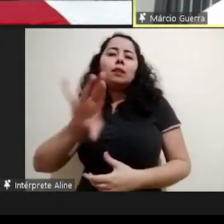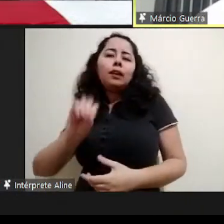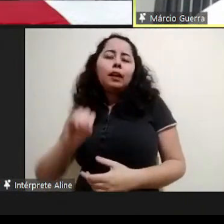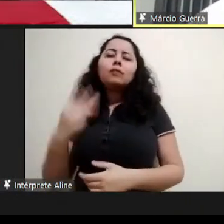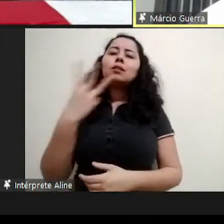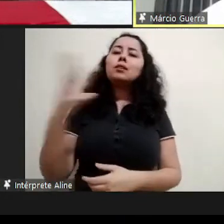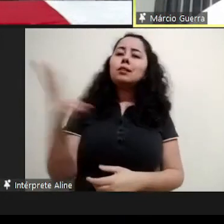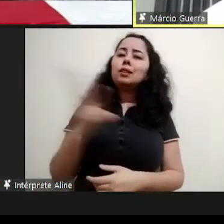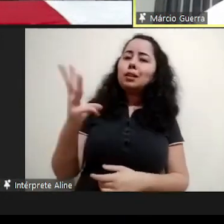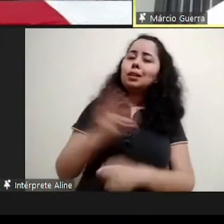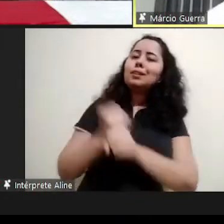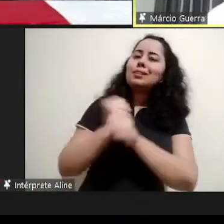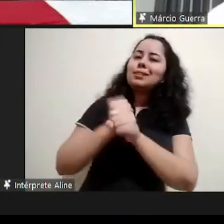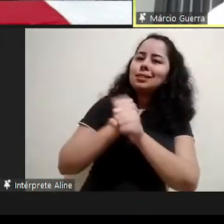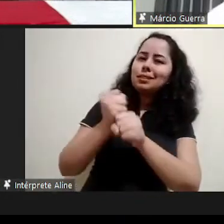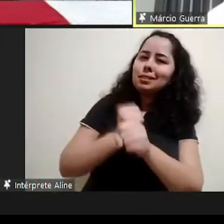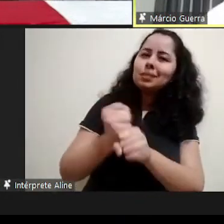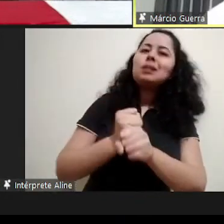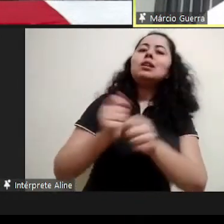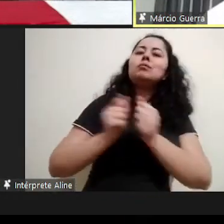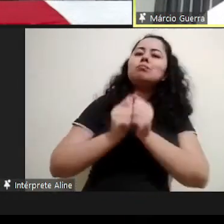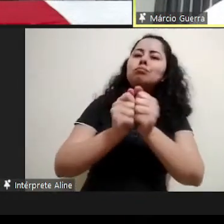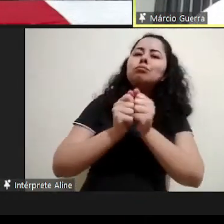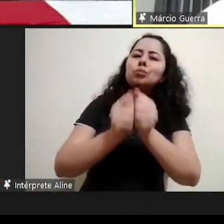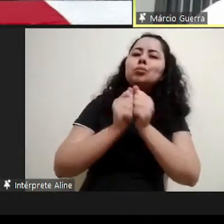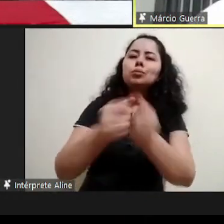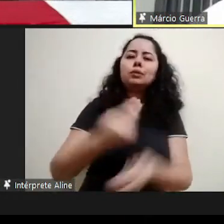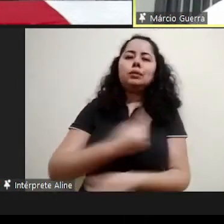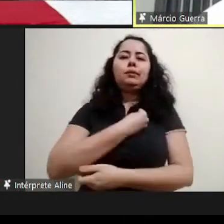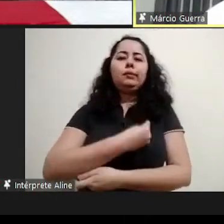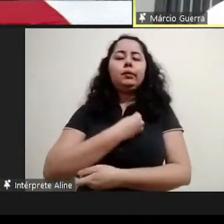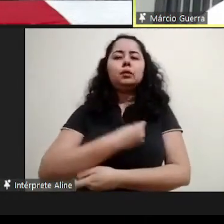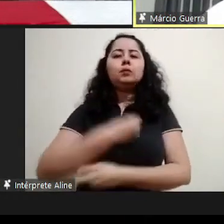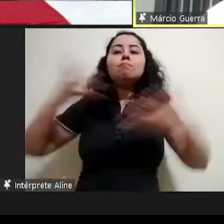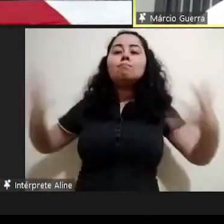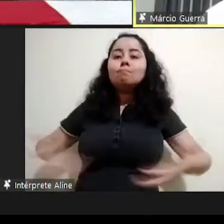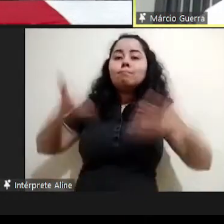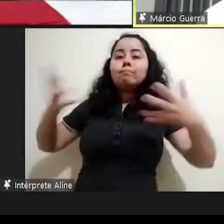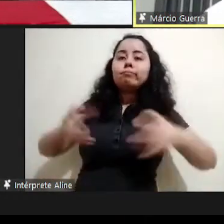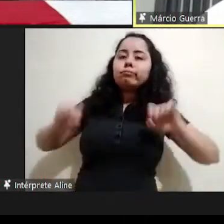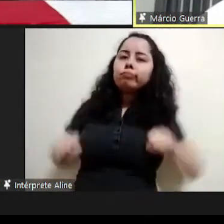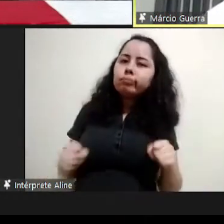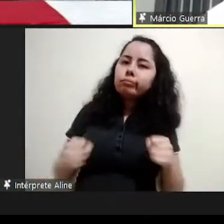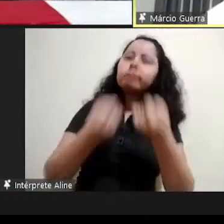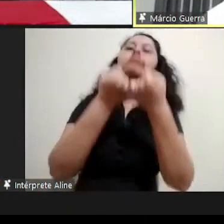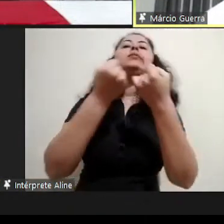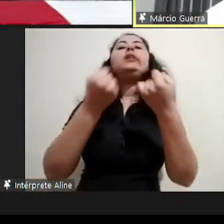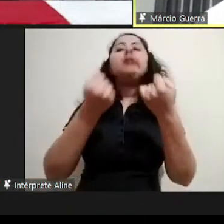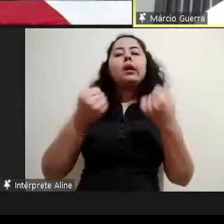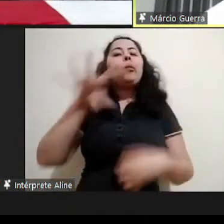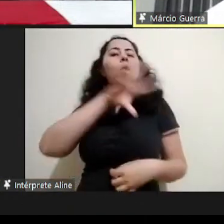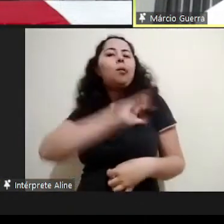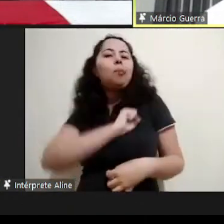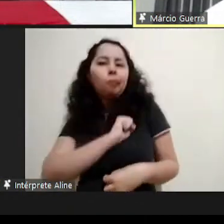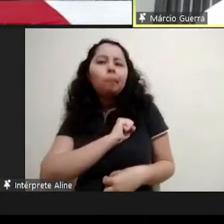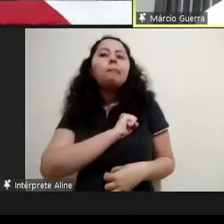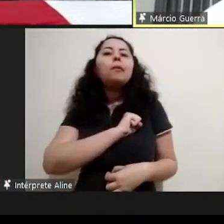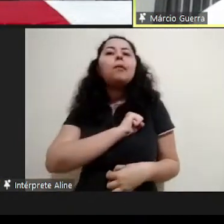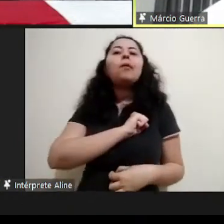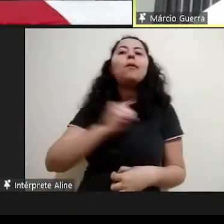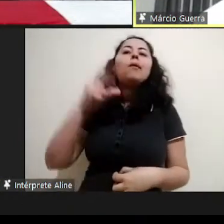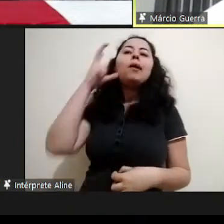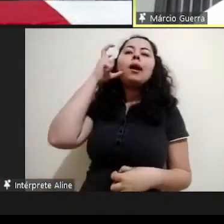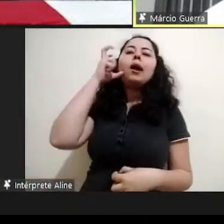de convivência, me estimulou a ter a coragem de encarar, com muito amor, a adoção de um